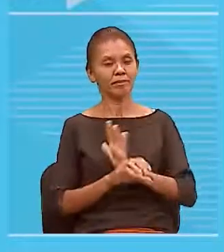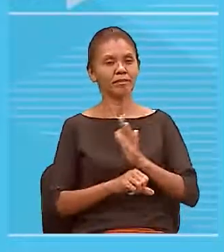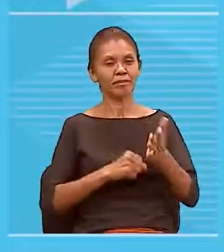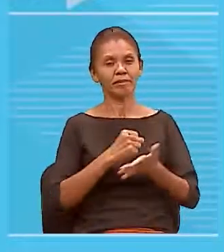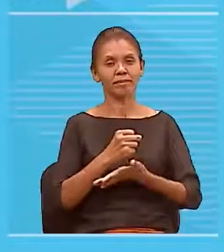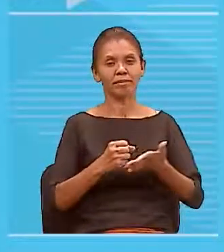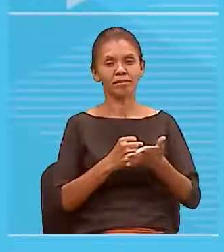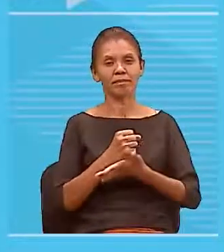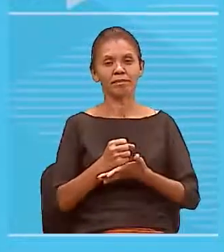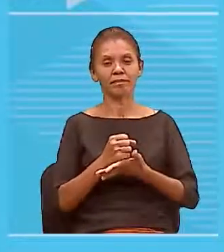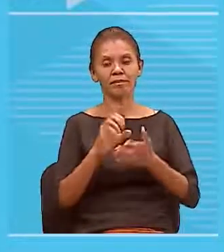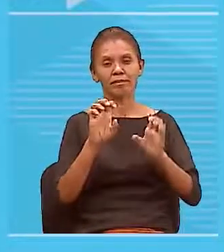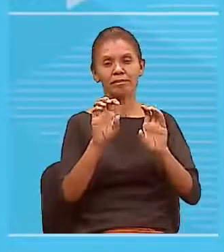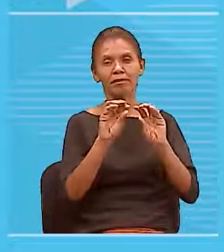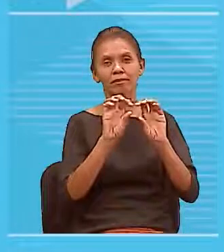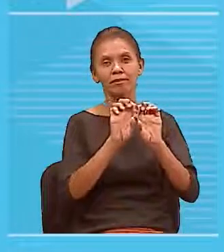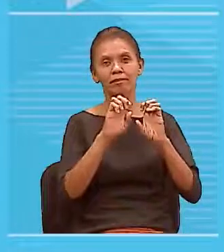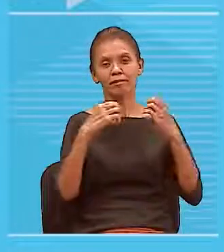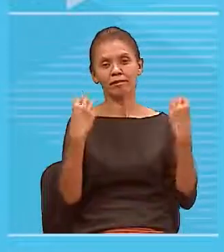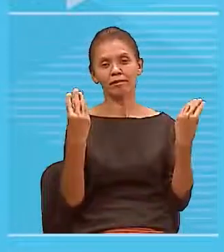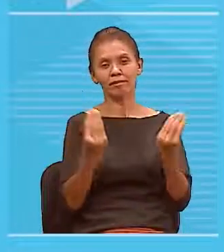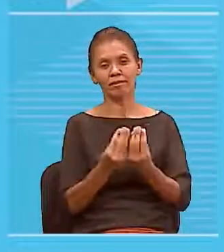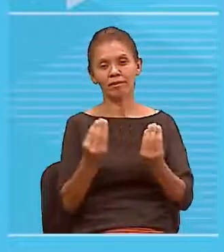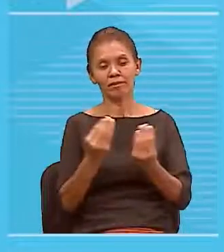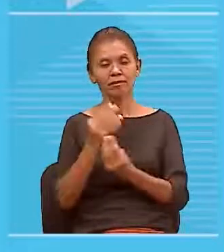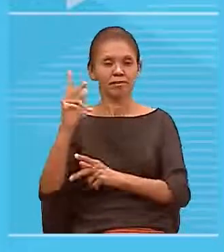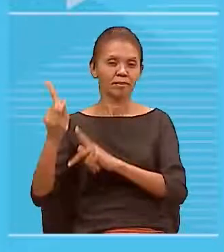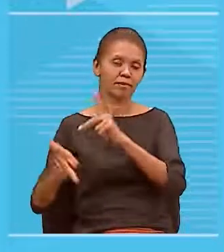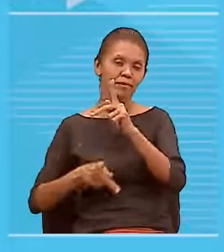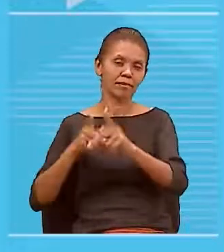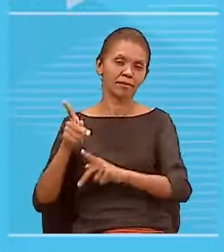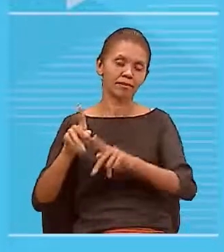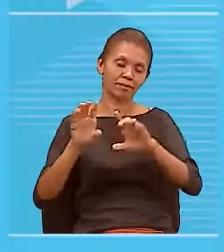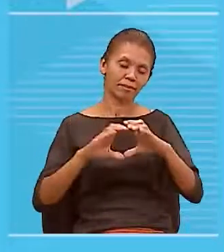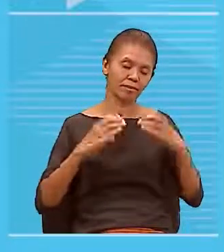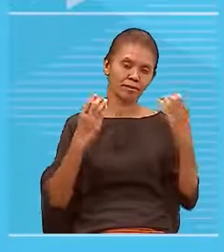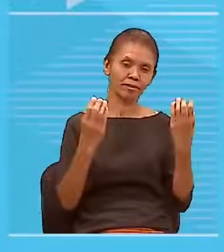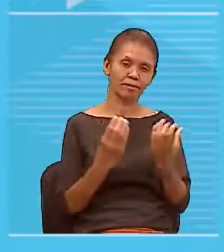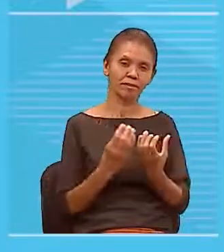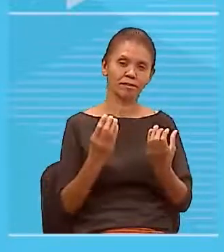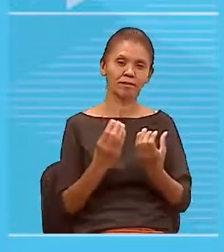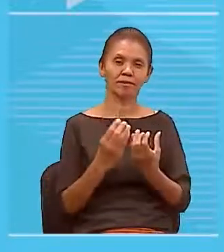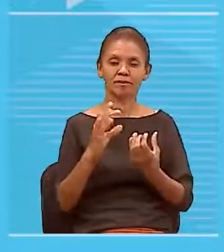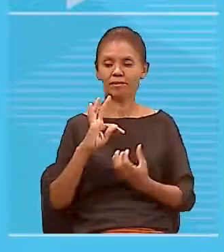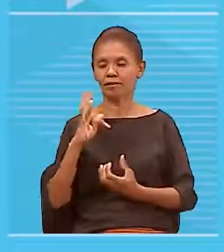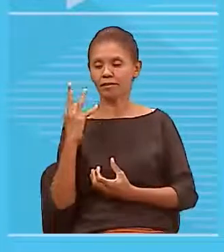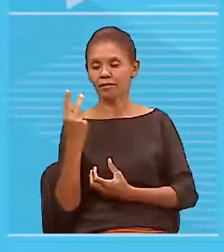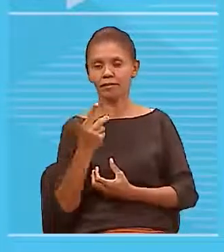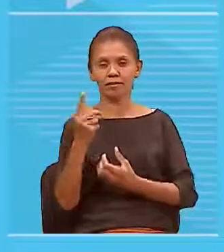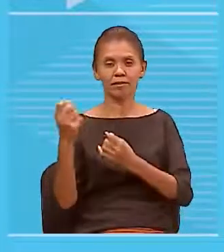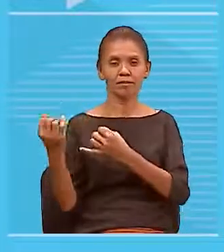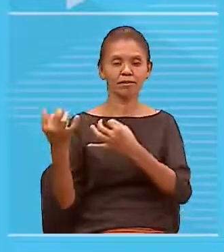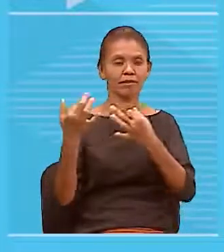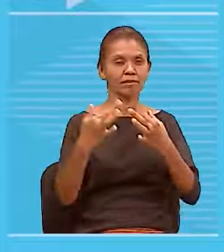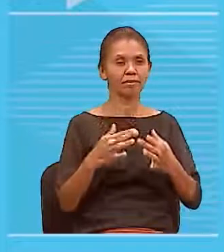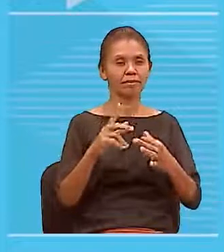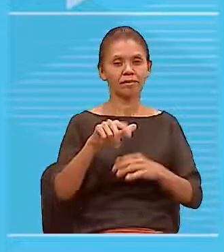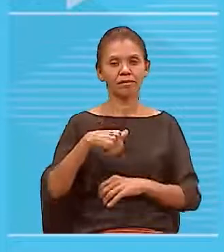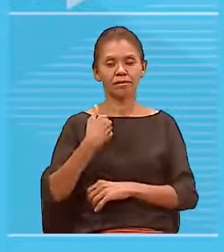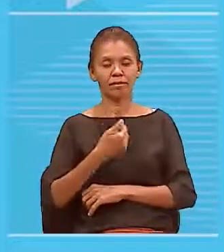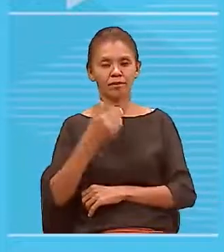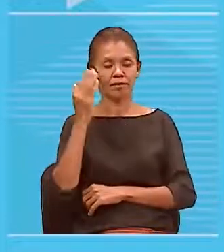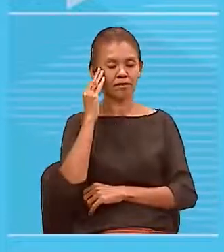de ecossistema, de populações, comunidades, né, de tudo isso, a gente